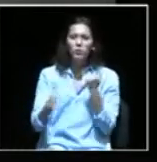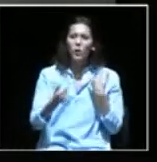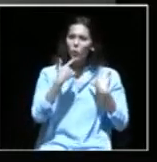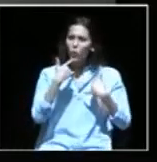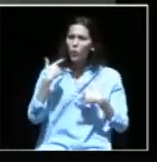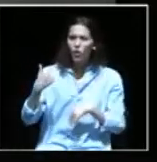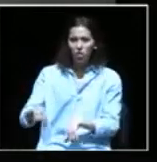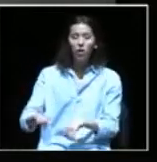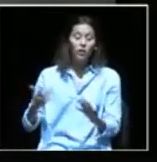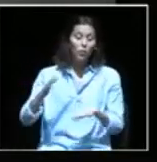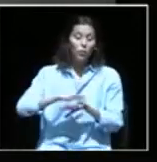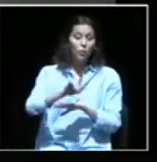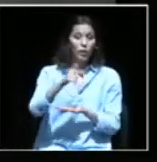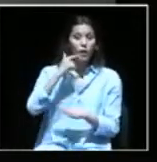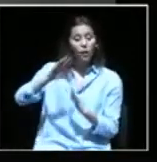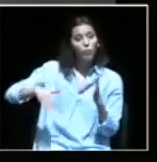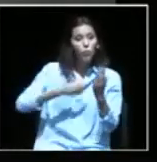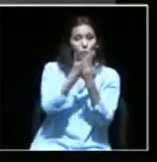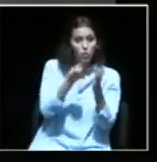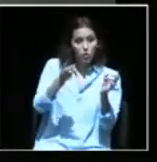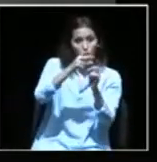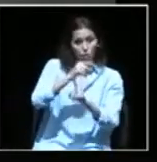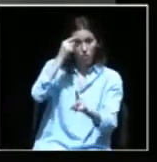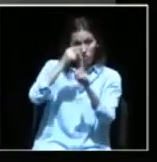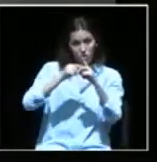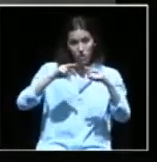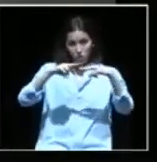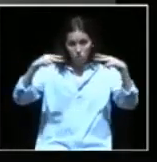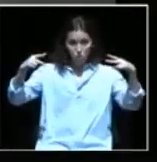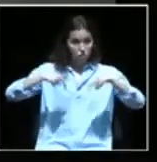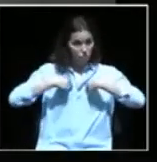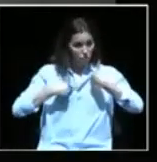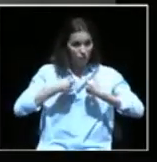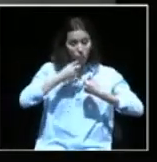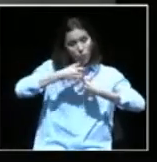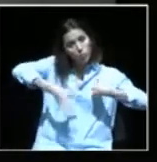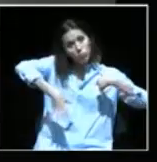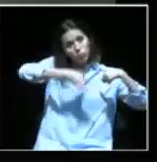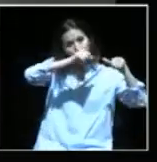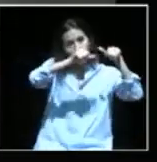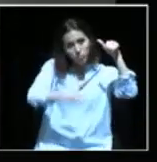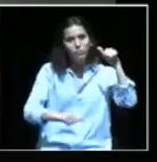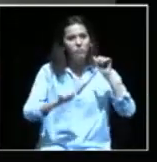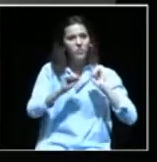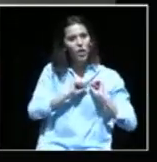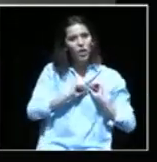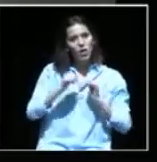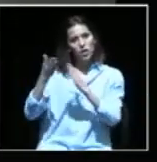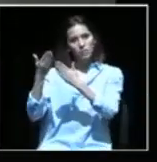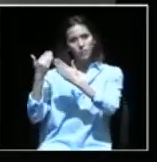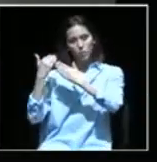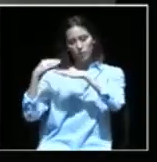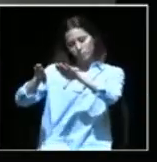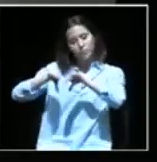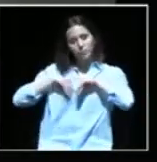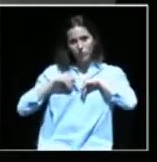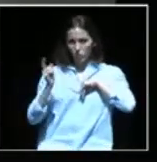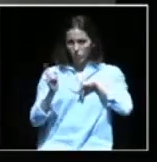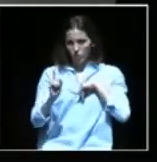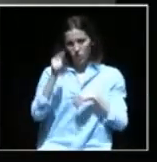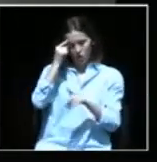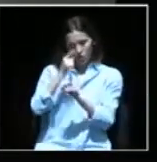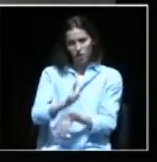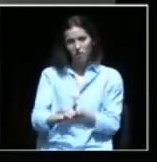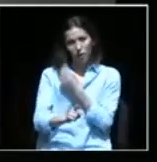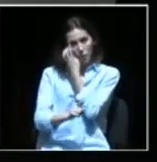é nesse sentido que apresentamos uma proposta para que o município se pronuncie, rejeitando a transferência destas novas competências. Por fim, dizer